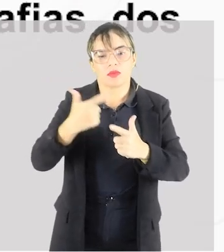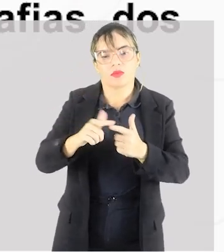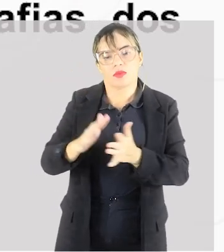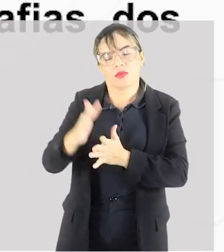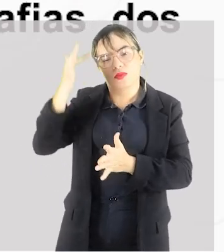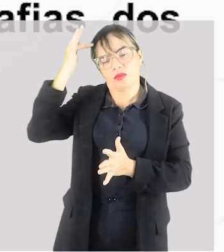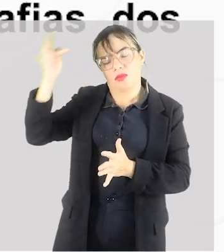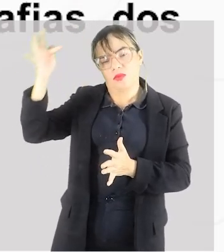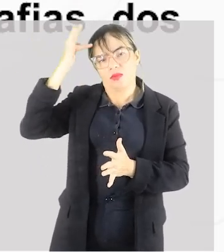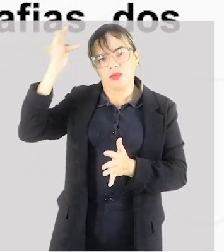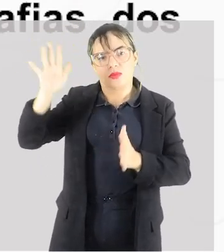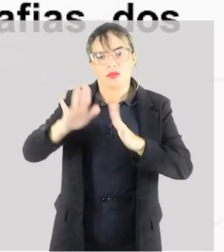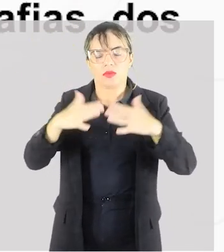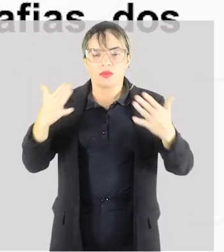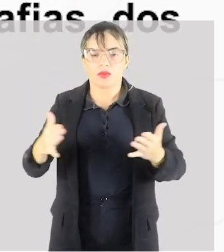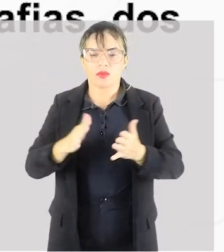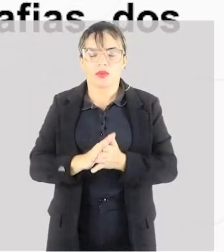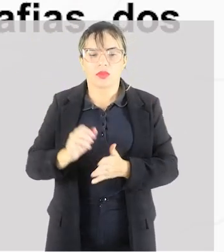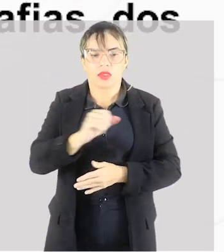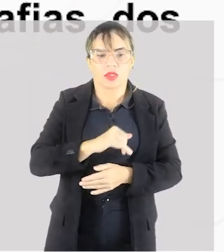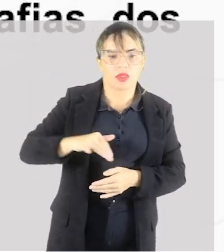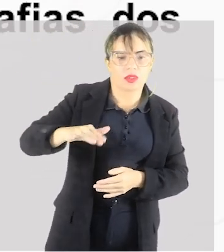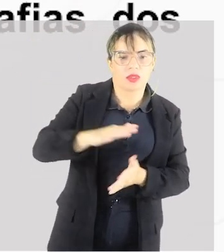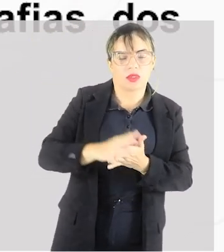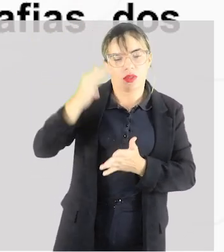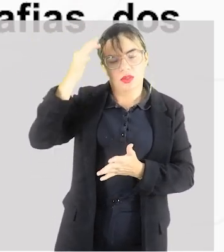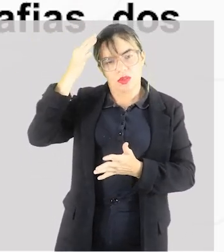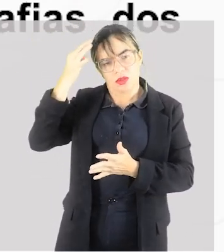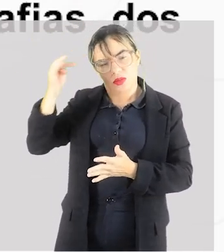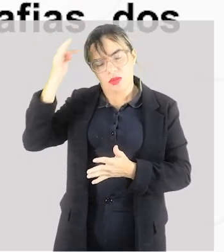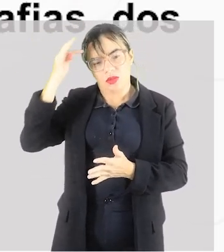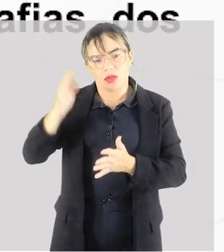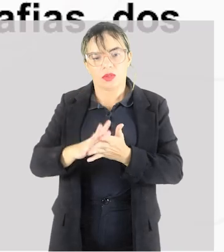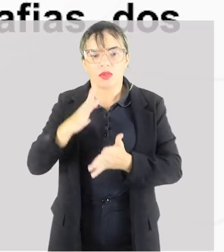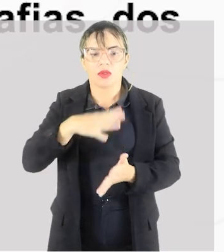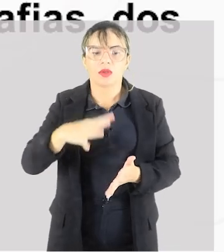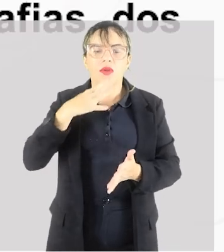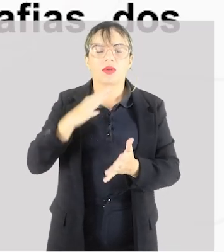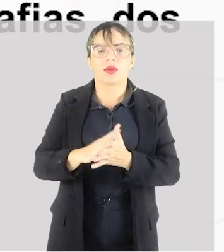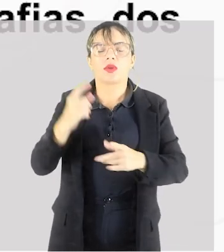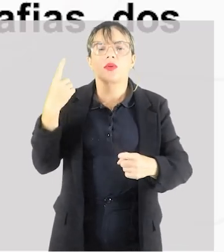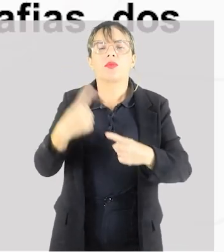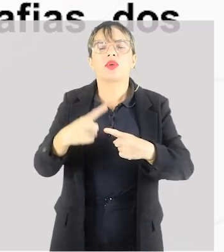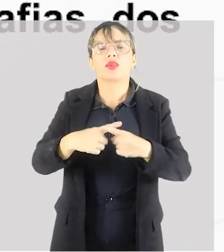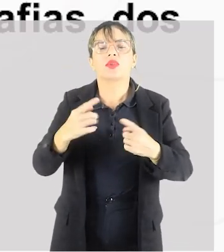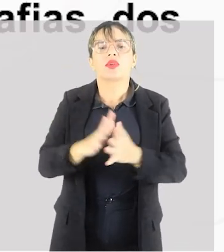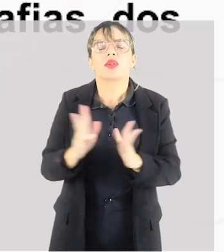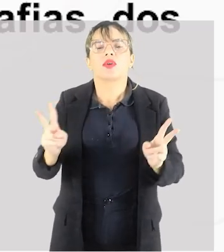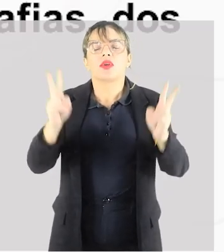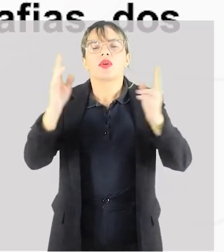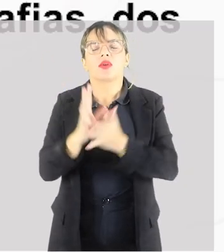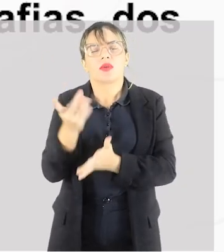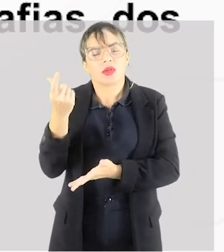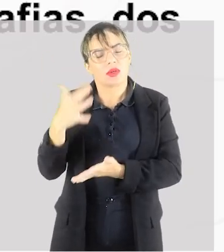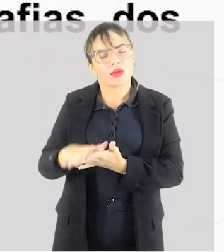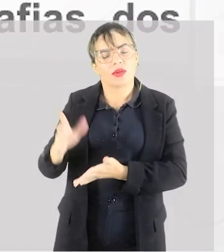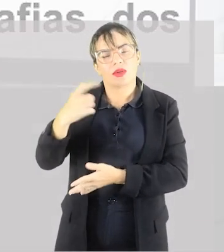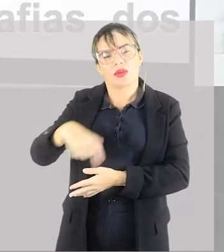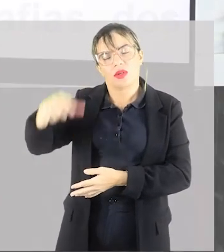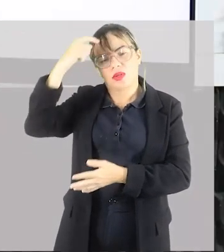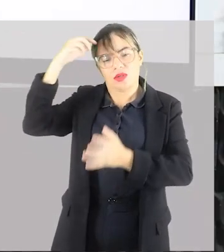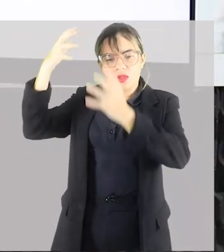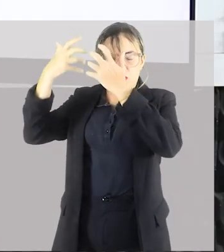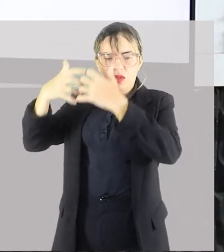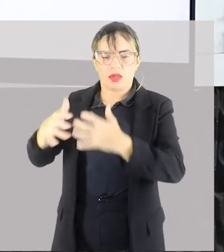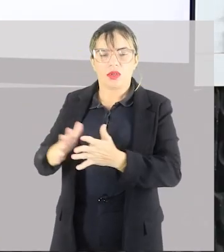filosóficas e no âmbito da teoria do conhecimento. Por quê? Eu vou repetir, quanto vale o teu pensamento? Quanto vale a tua ideia?